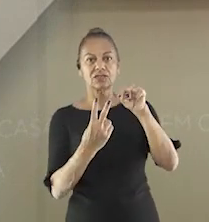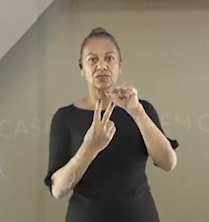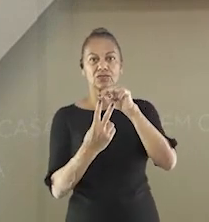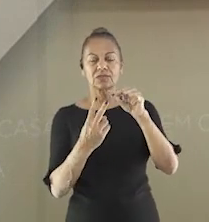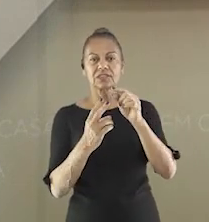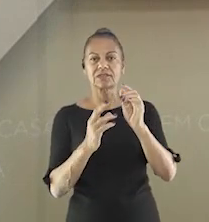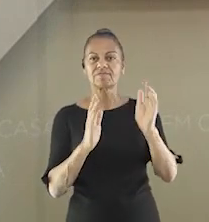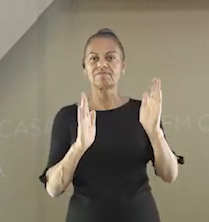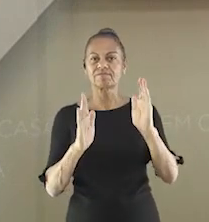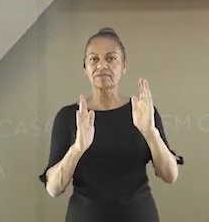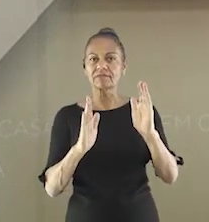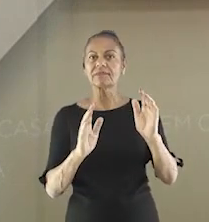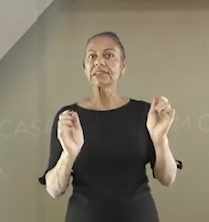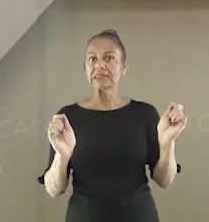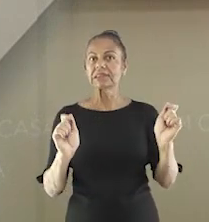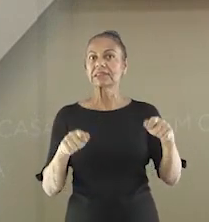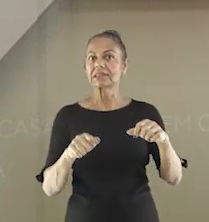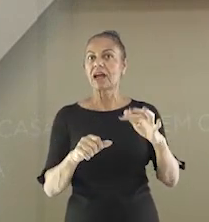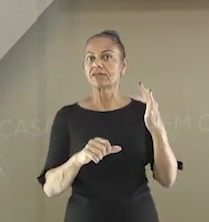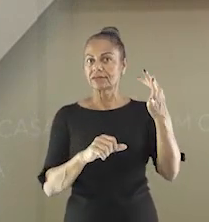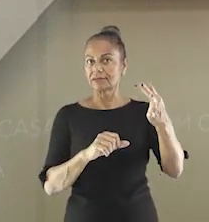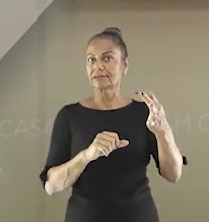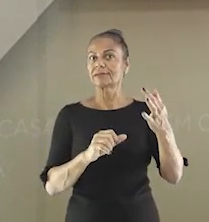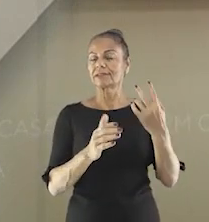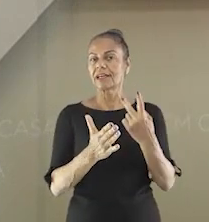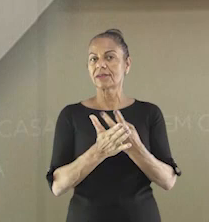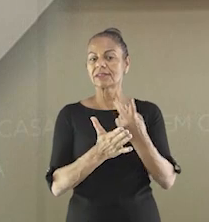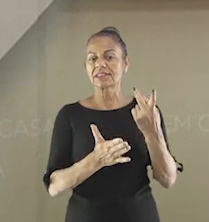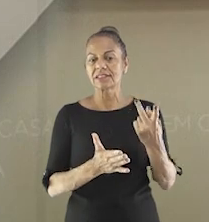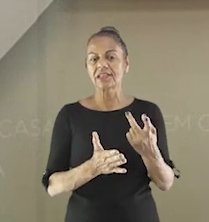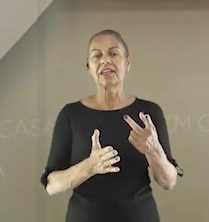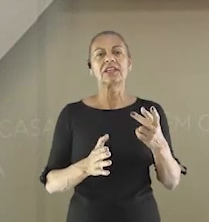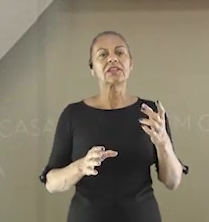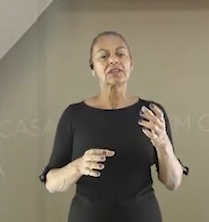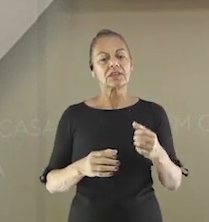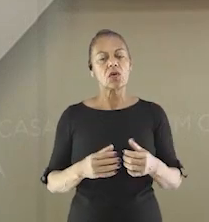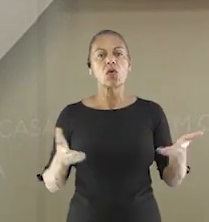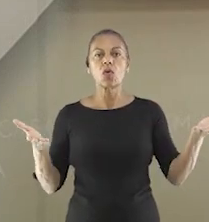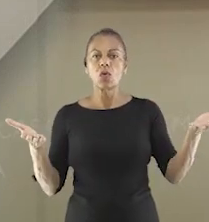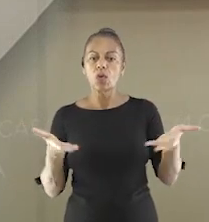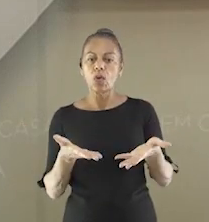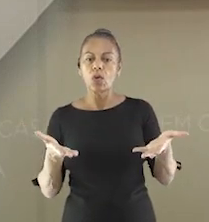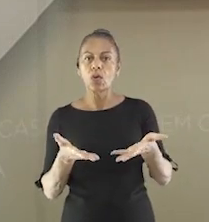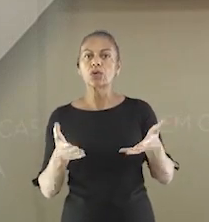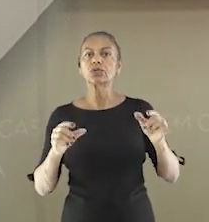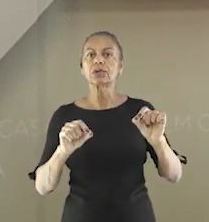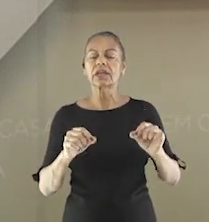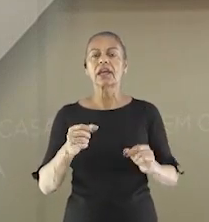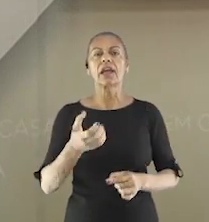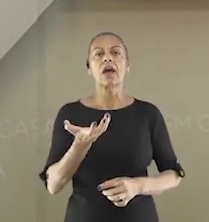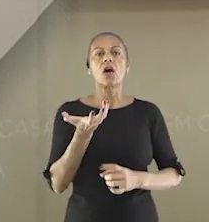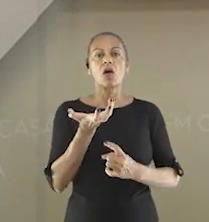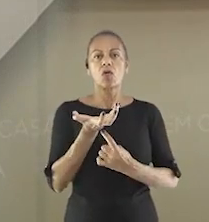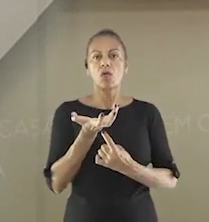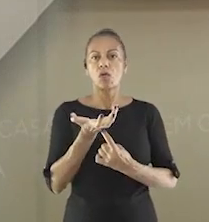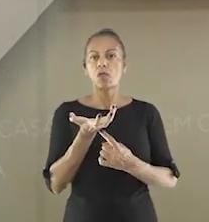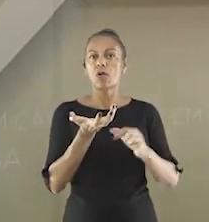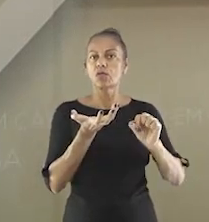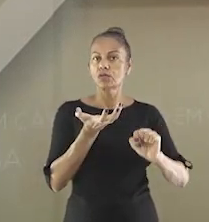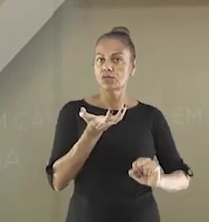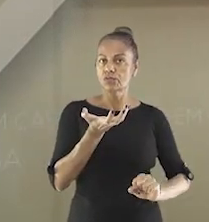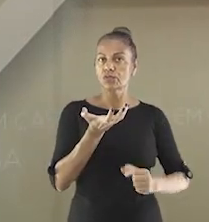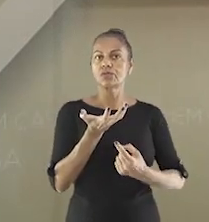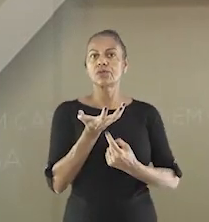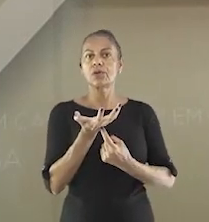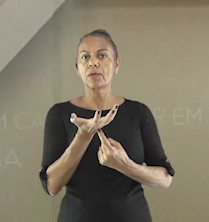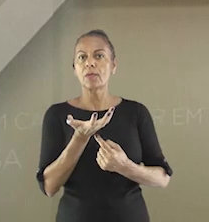ocorrer futuramente. Por isso, as únicas regiões que possuem geleiras nos dias atuais são os Polo Sul e Polo Norte. E o